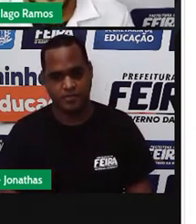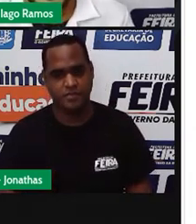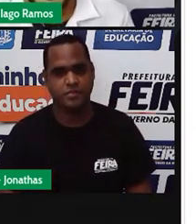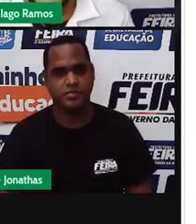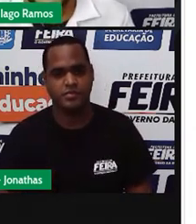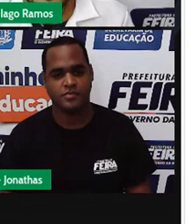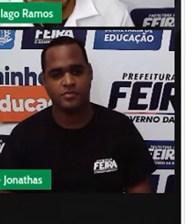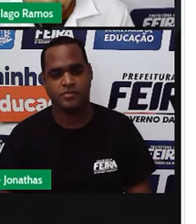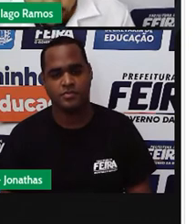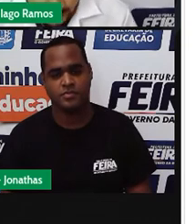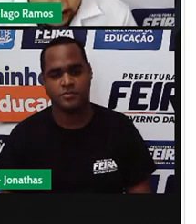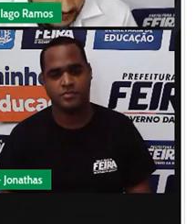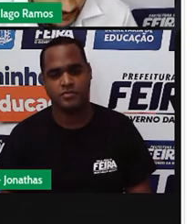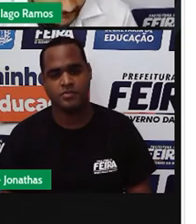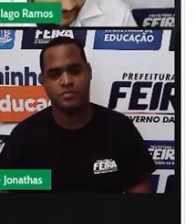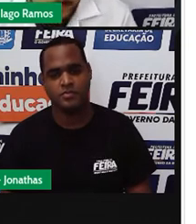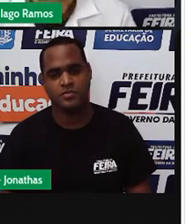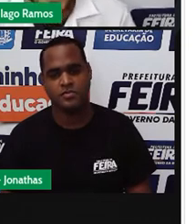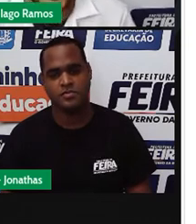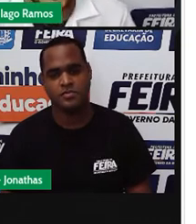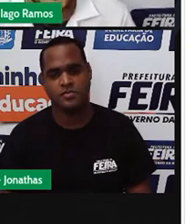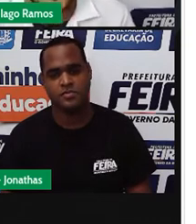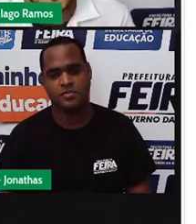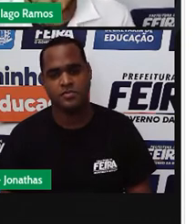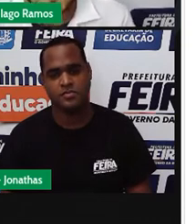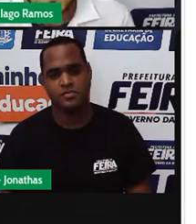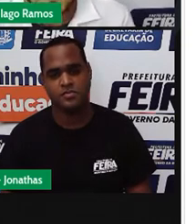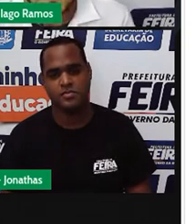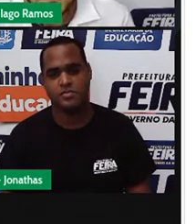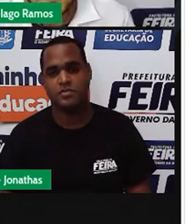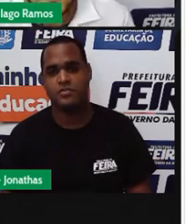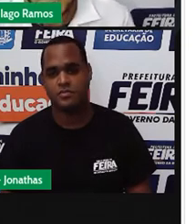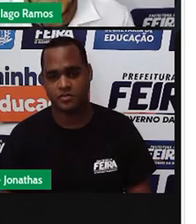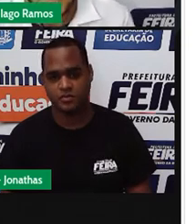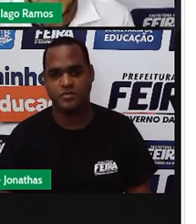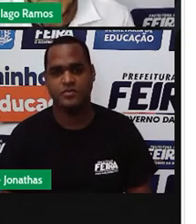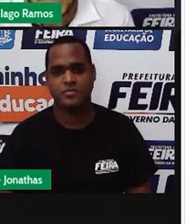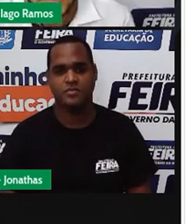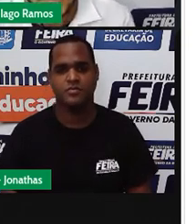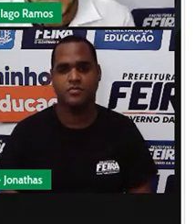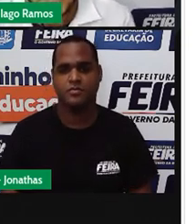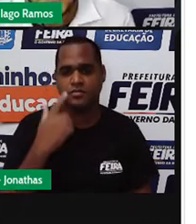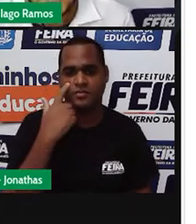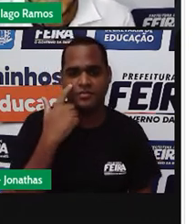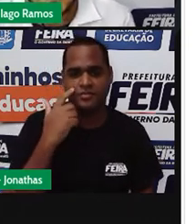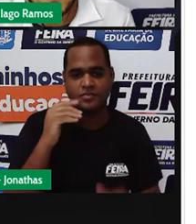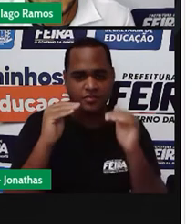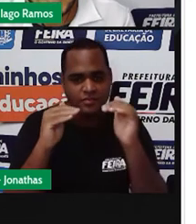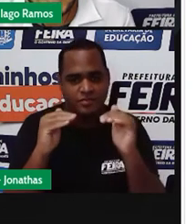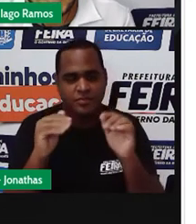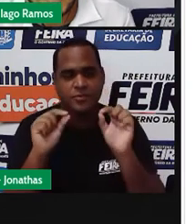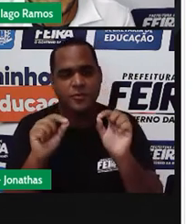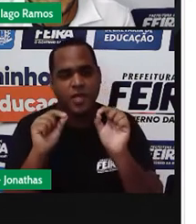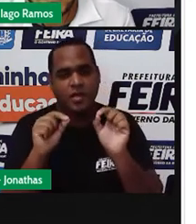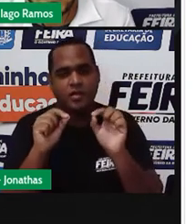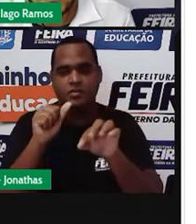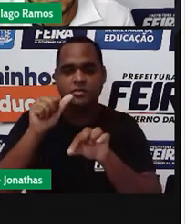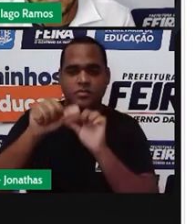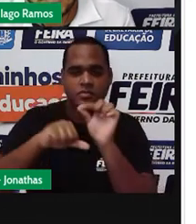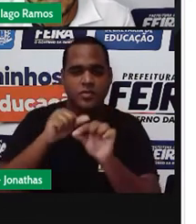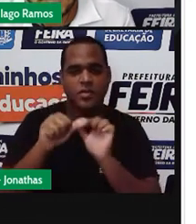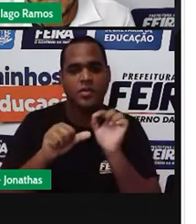fazer isso direitinho aqui embaixo Oi ó Isso aqui vai virar